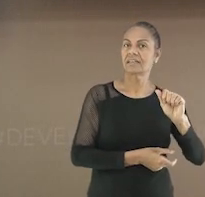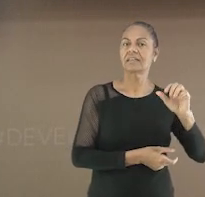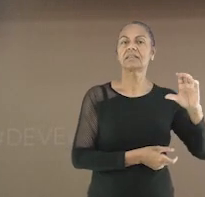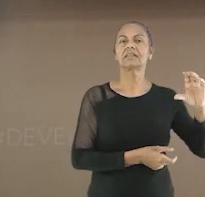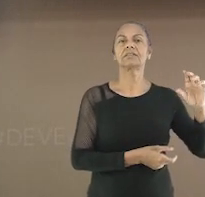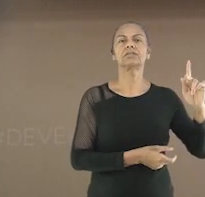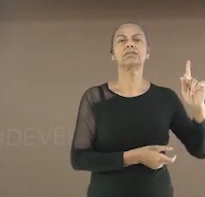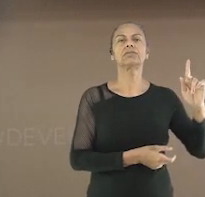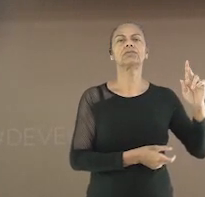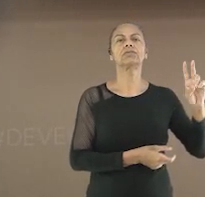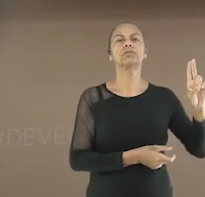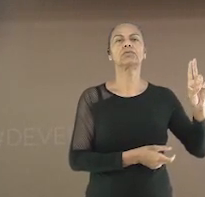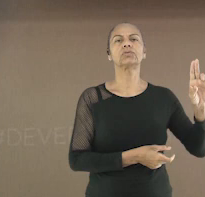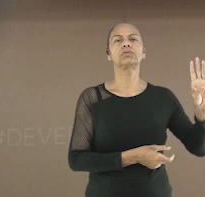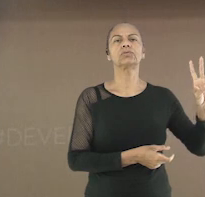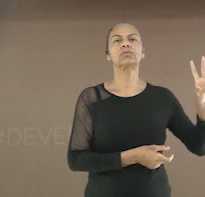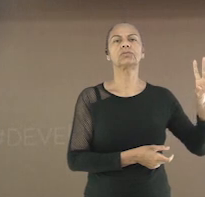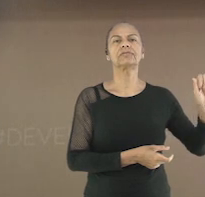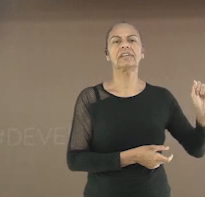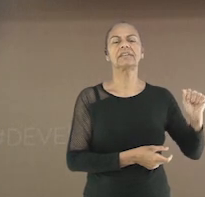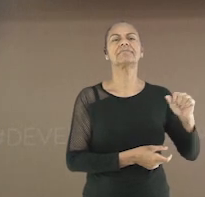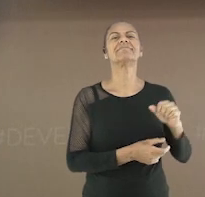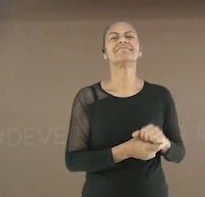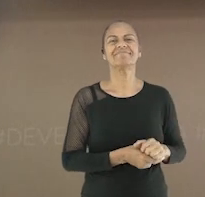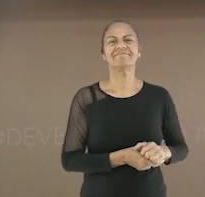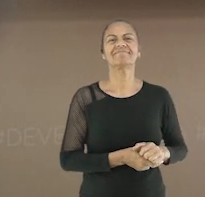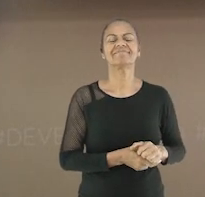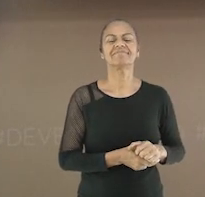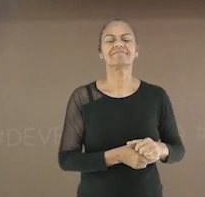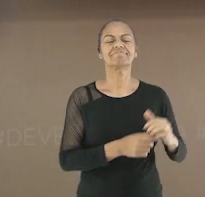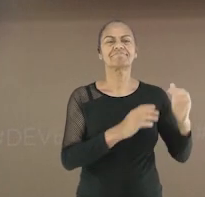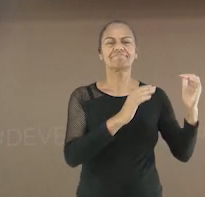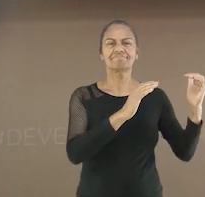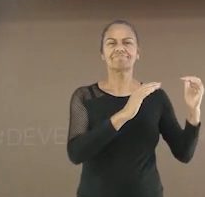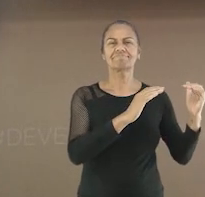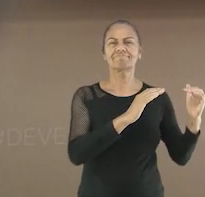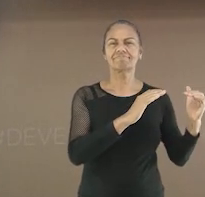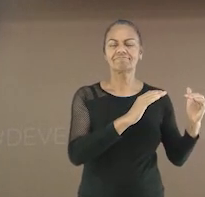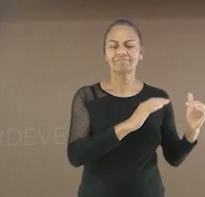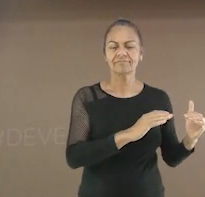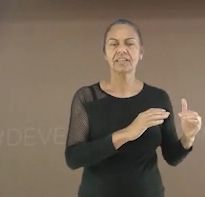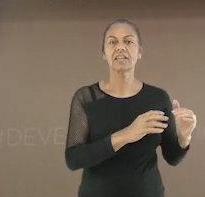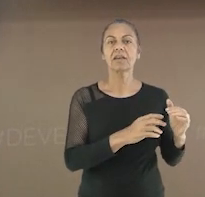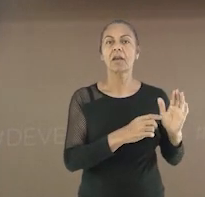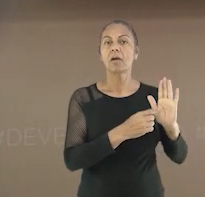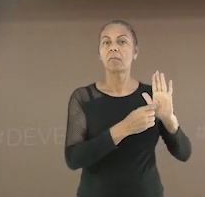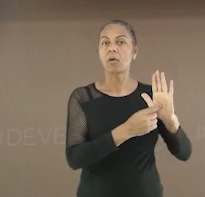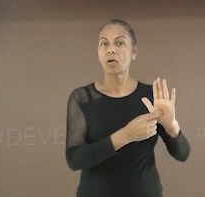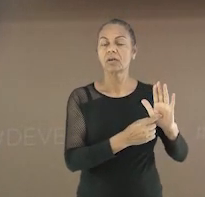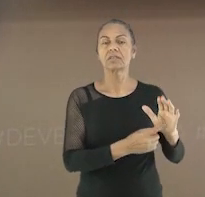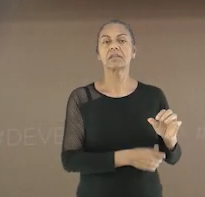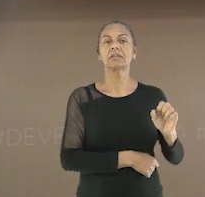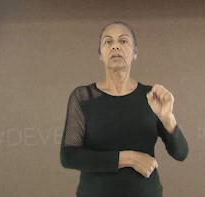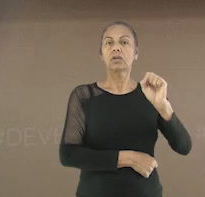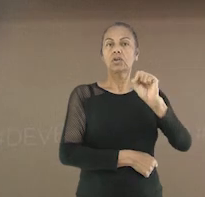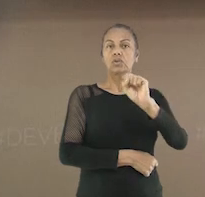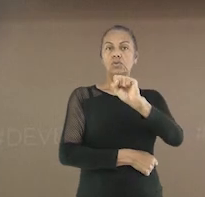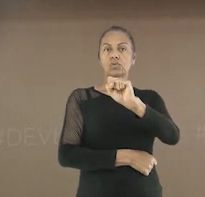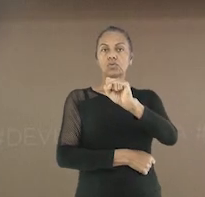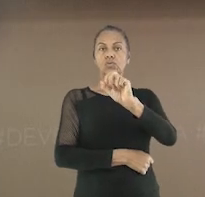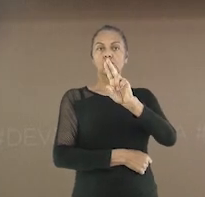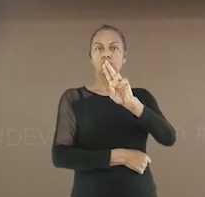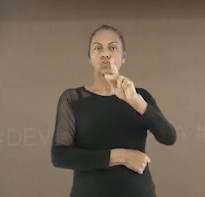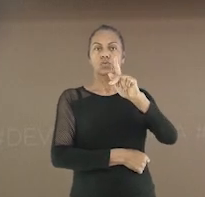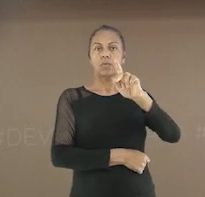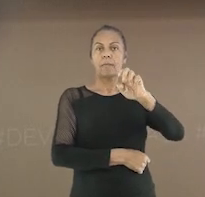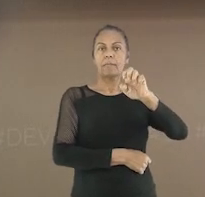Guarda-chuva, quarta-feira, superpoder. Aqui nós não temos o hífen, mas a palavra super é uma